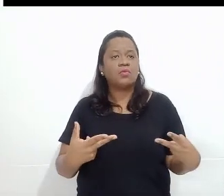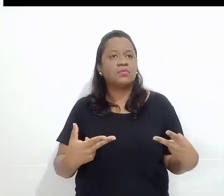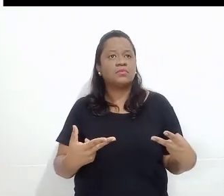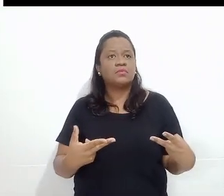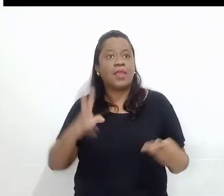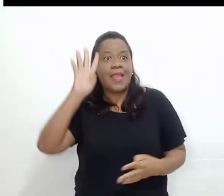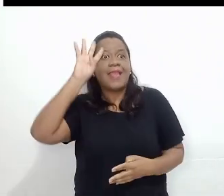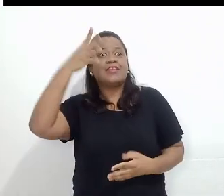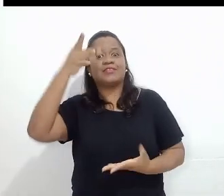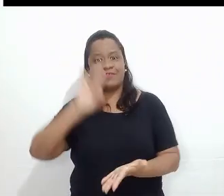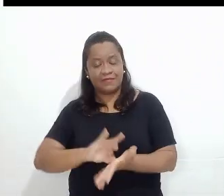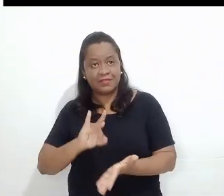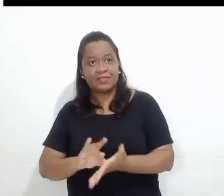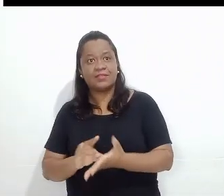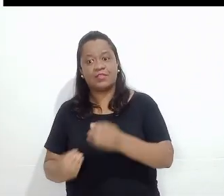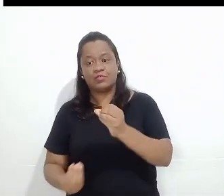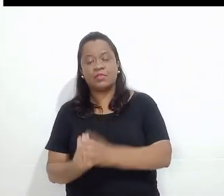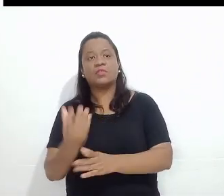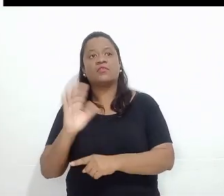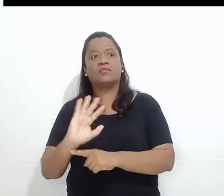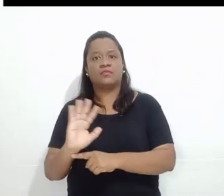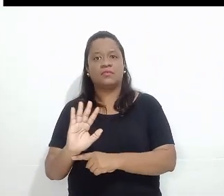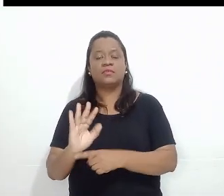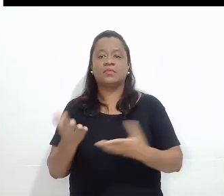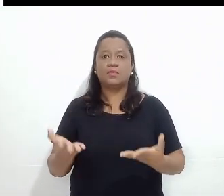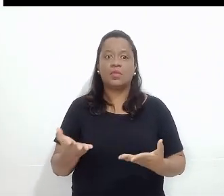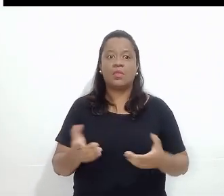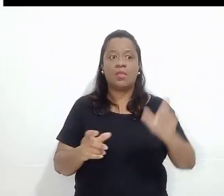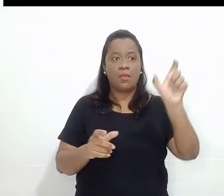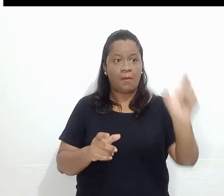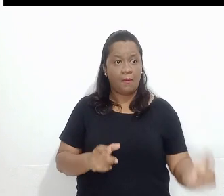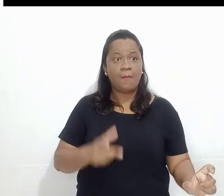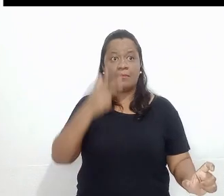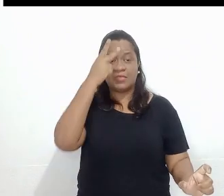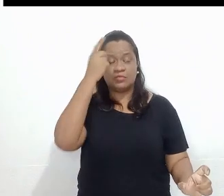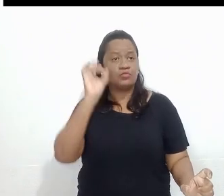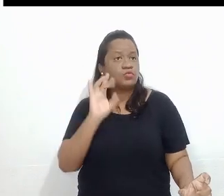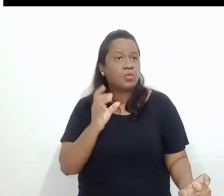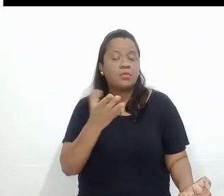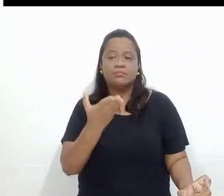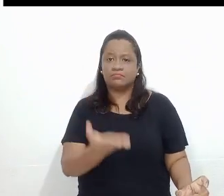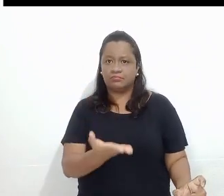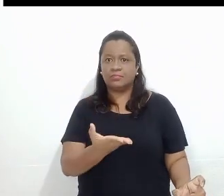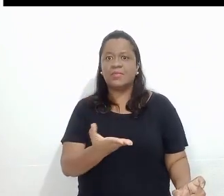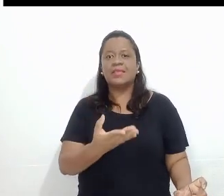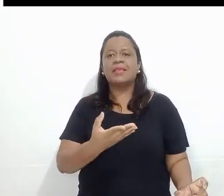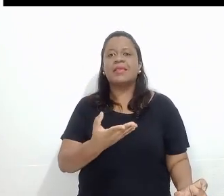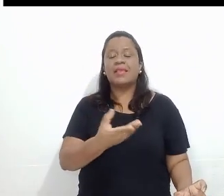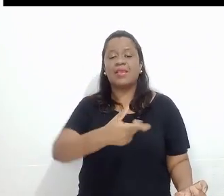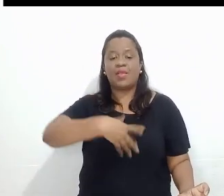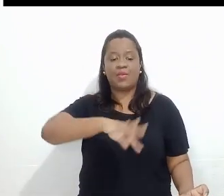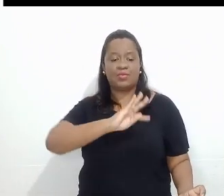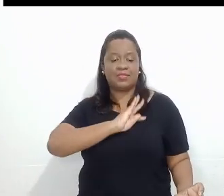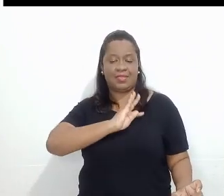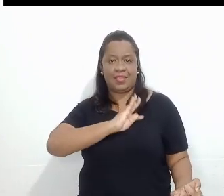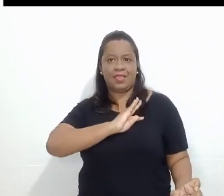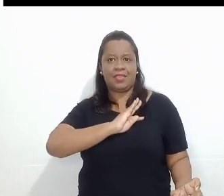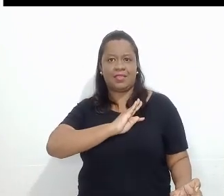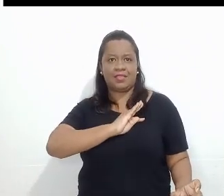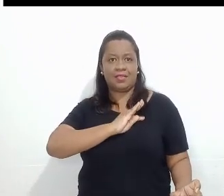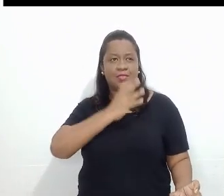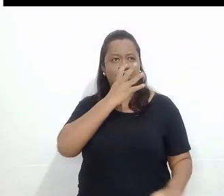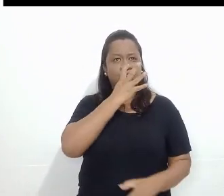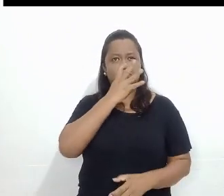está saindo realmente do seu filme. Então tem um cara só para isso. Tem um cara que é um técnico de vídeo assist só para posicionar